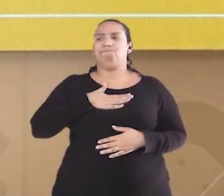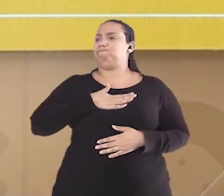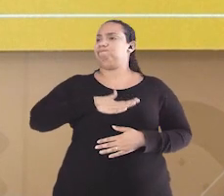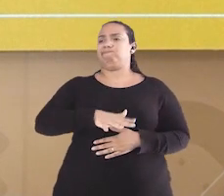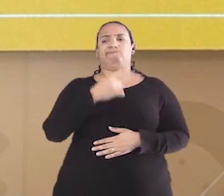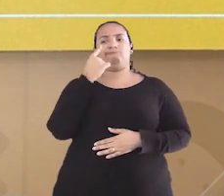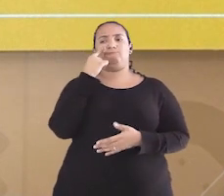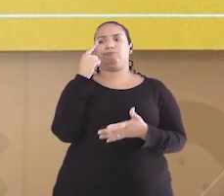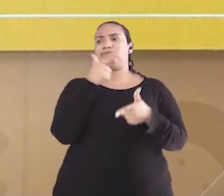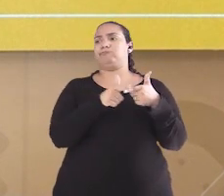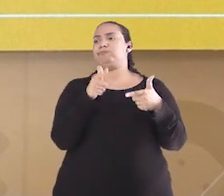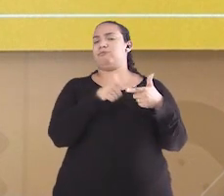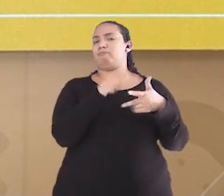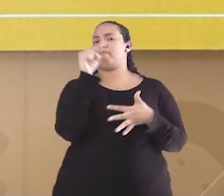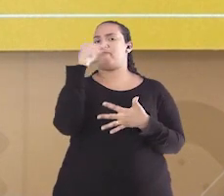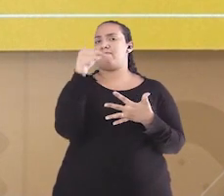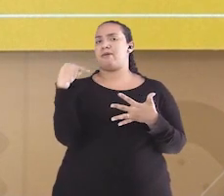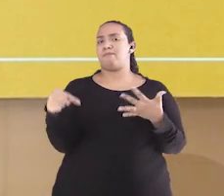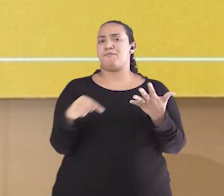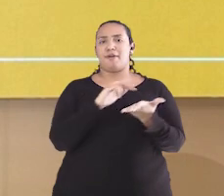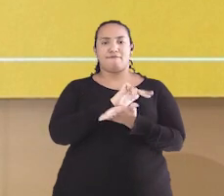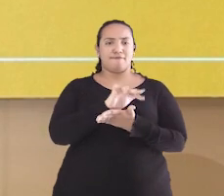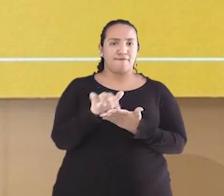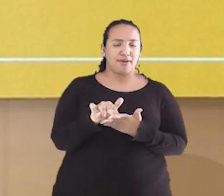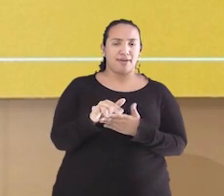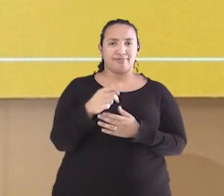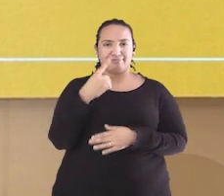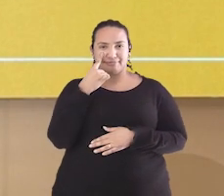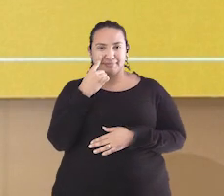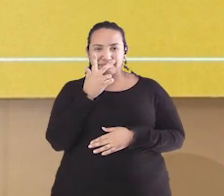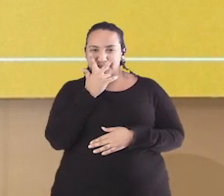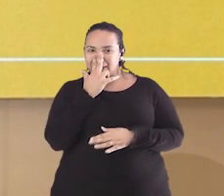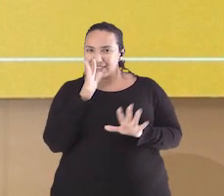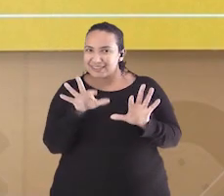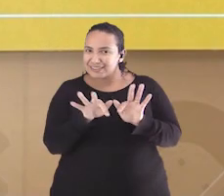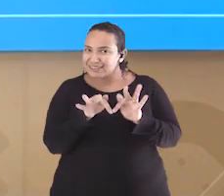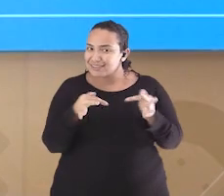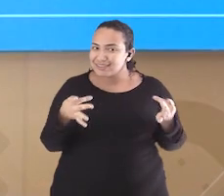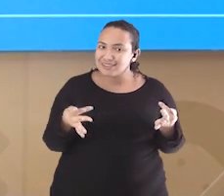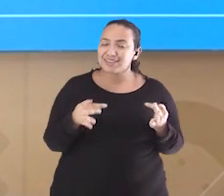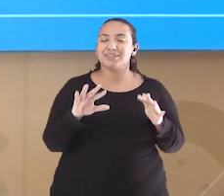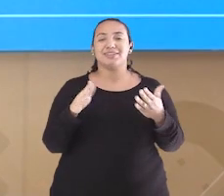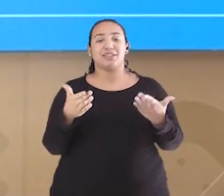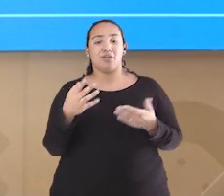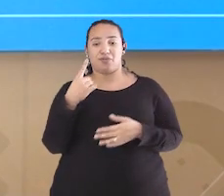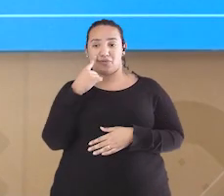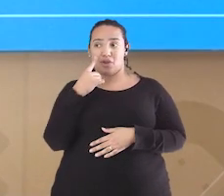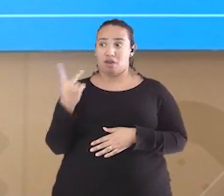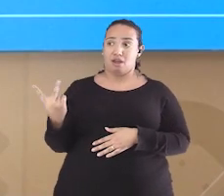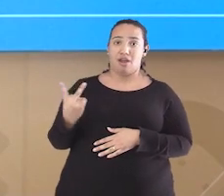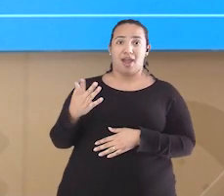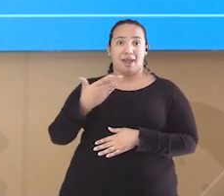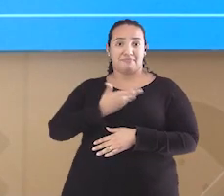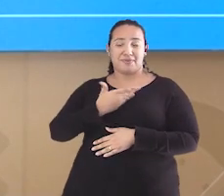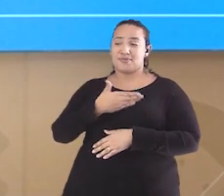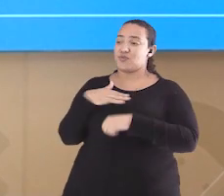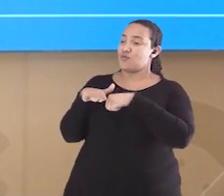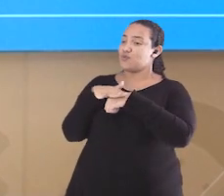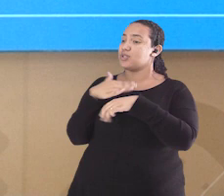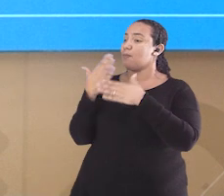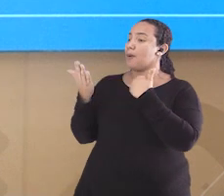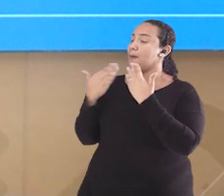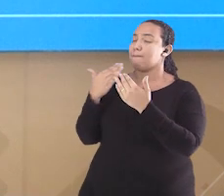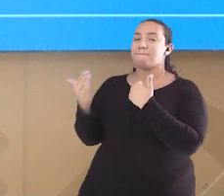vários problemas que vocês listaram aqui. Parece uma situação simples, não é? A partir de uma conversa entre amigos, vocês